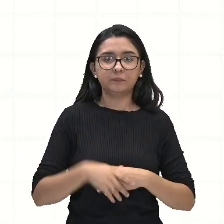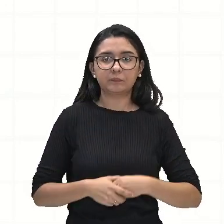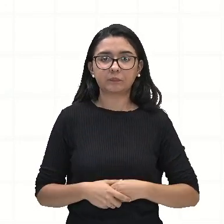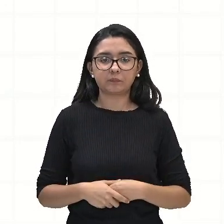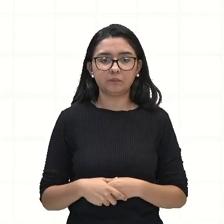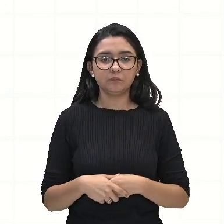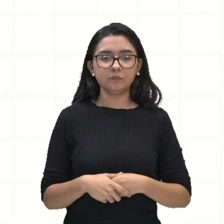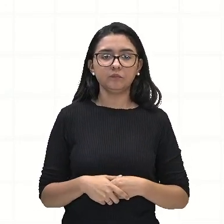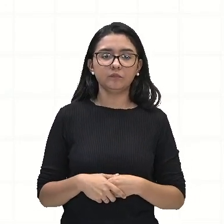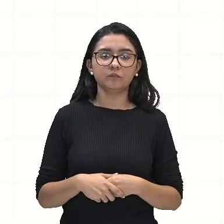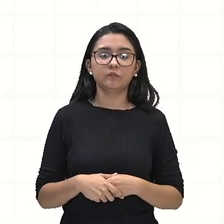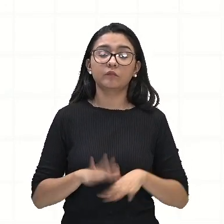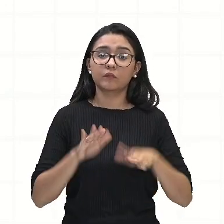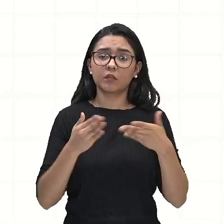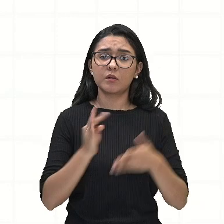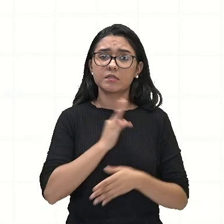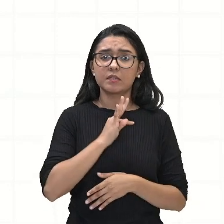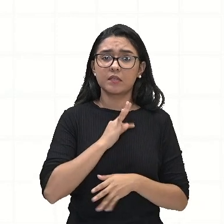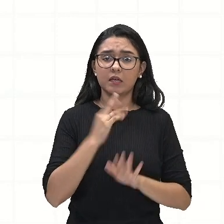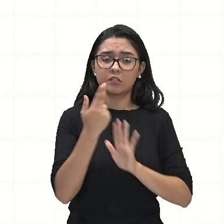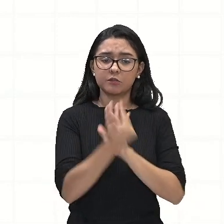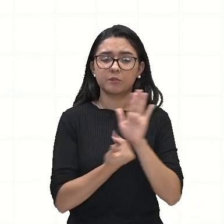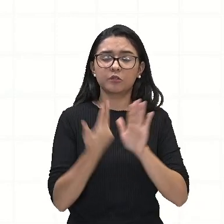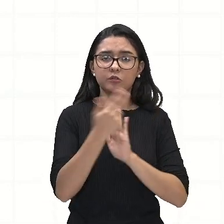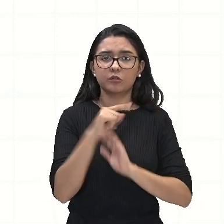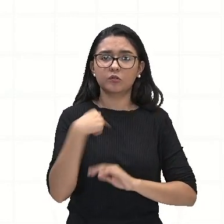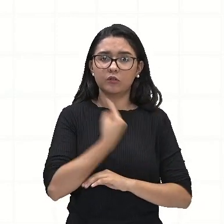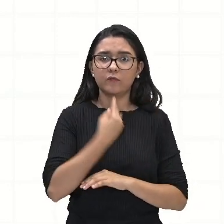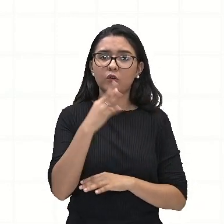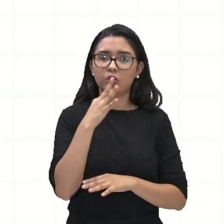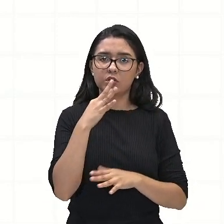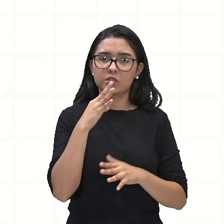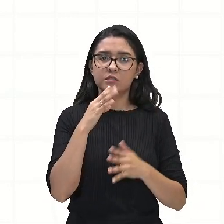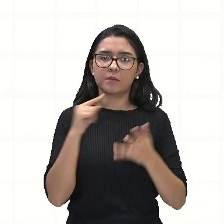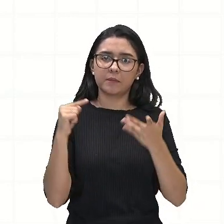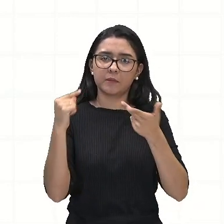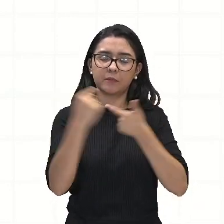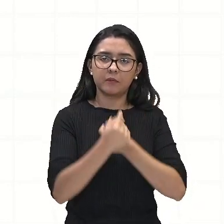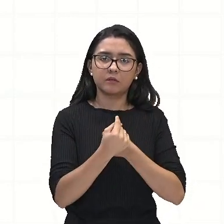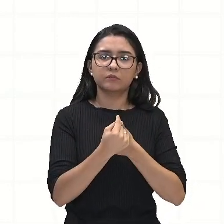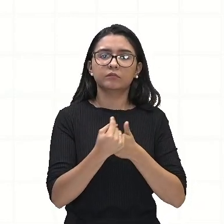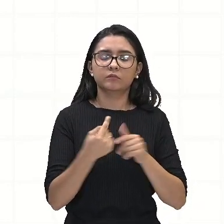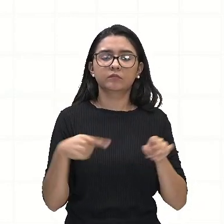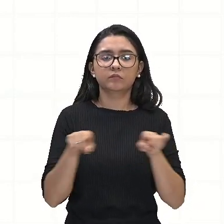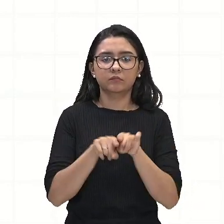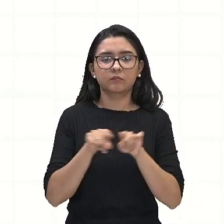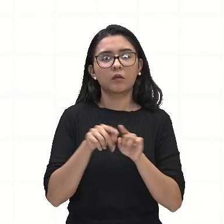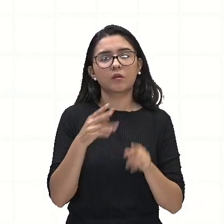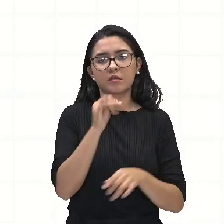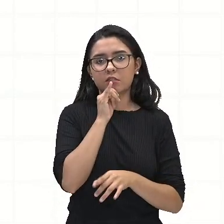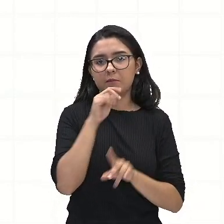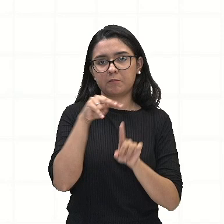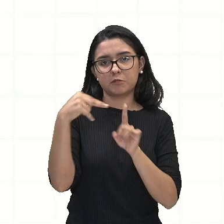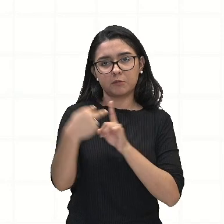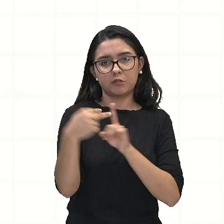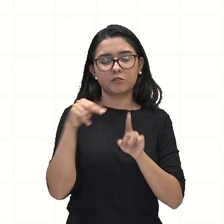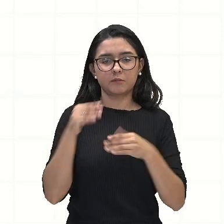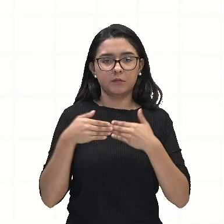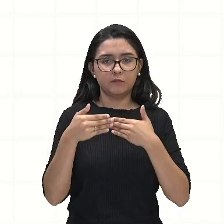Em relação a essas técnicas de pintura, nós vamos conhecer algumas técnicas como a de perspectiva, né, mais à